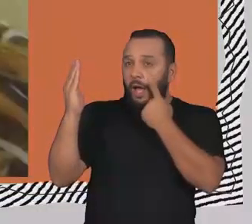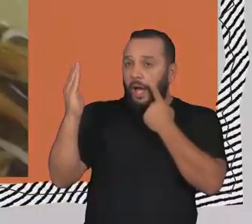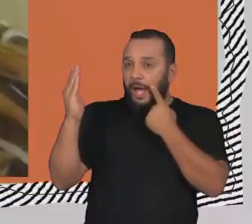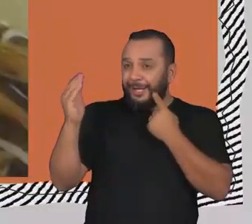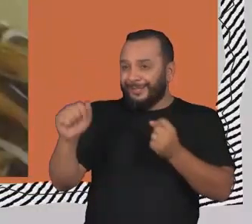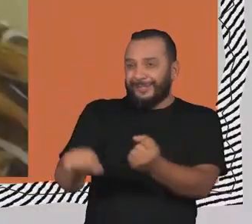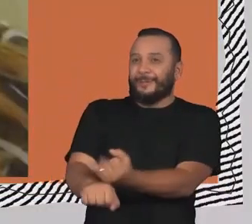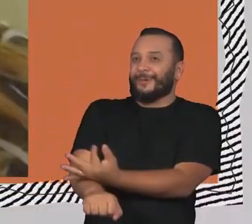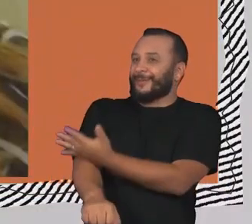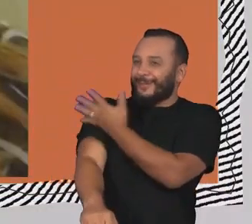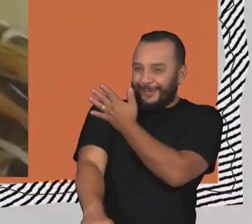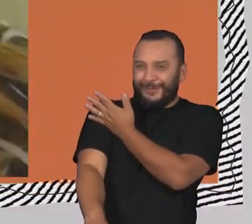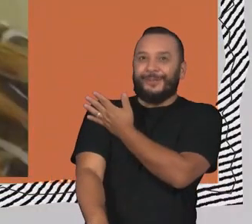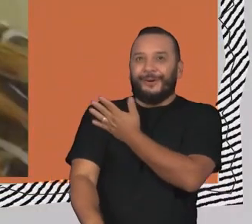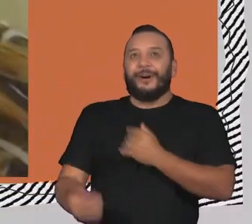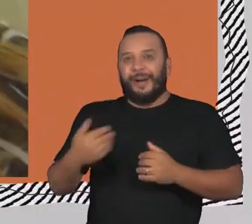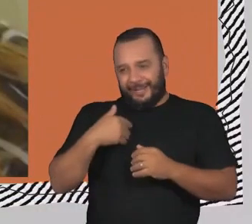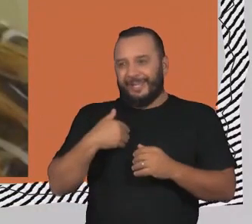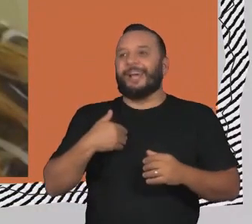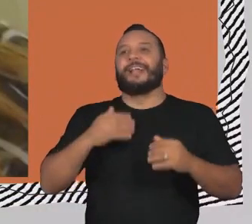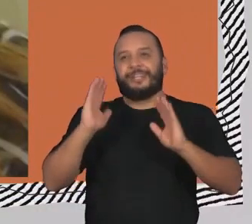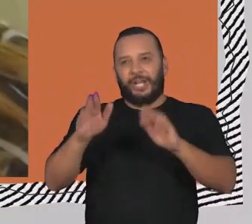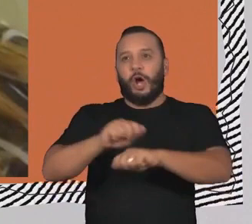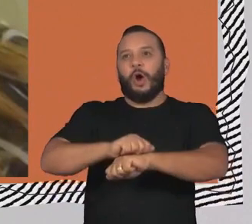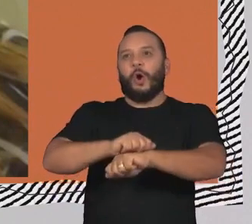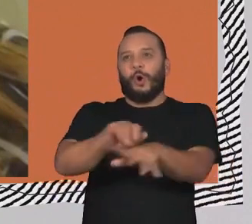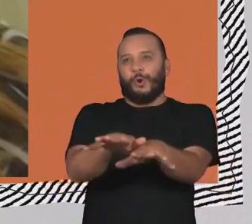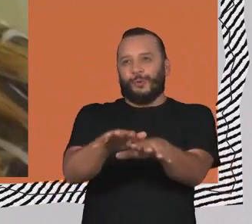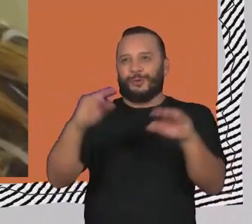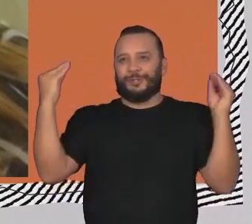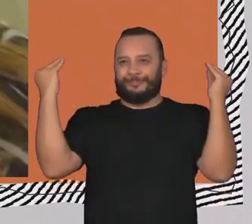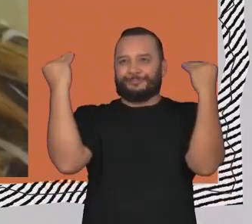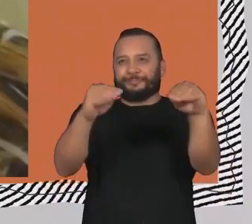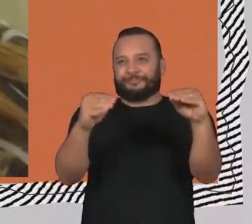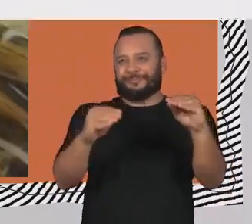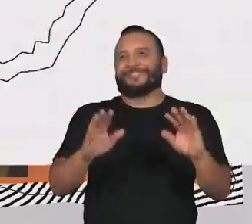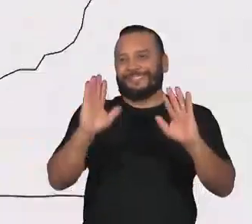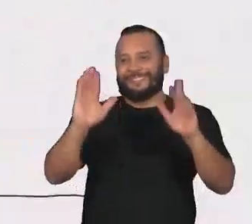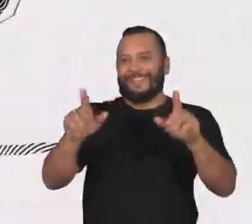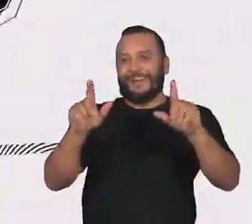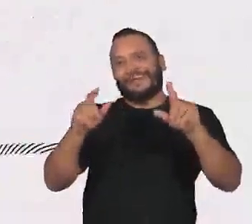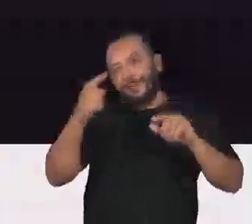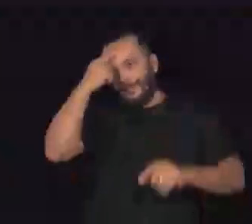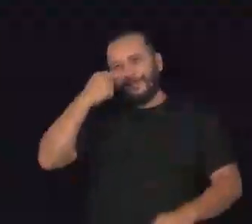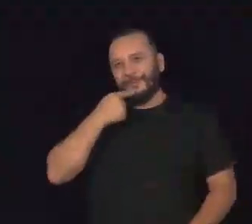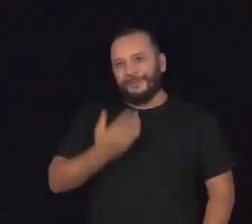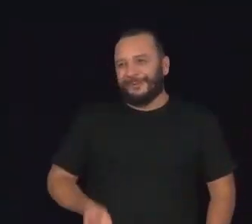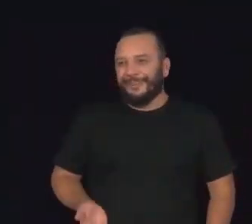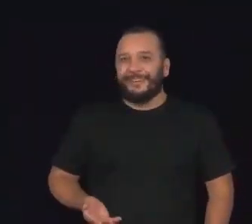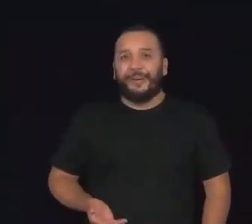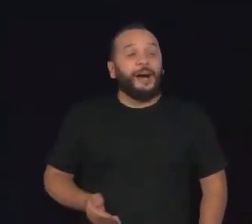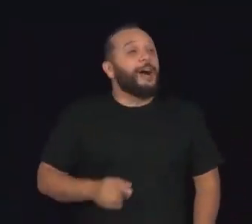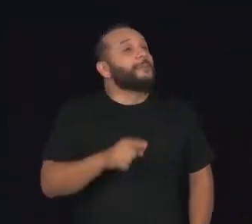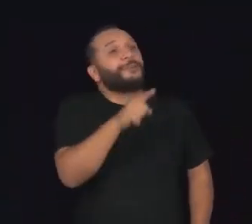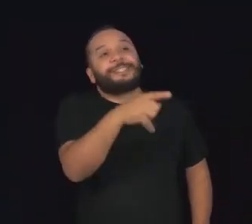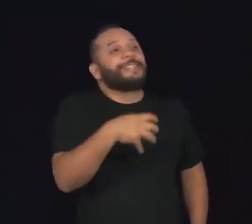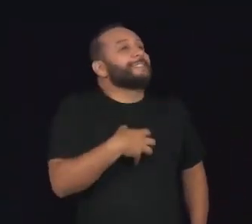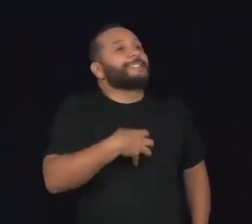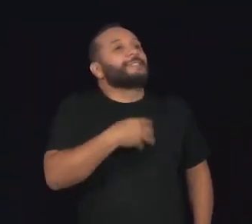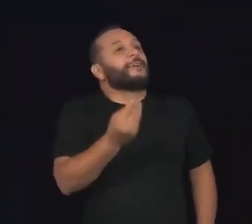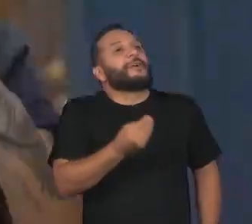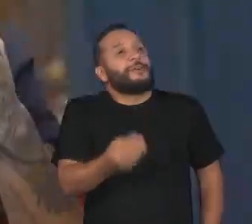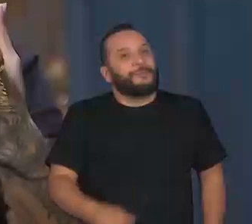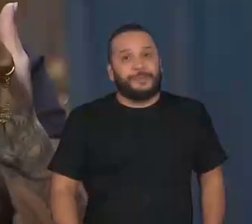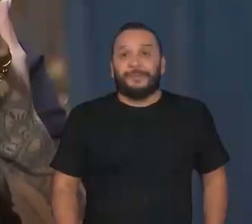ela trocou a foto do perfil dela do orc eu falei ó Muler quando ela troca o peril a foto do perfil e você o que o que que você sentiu nessa